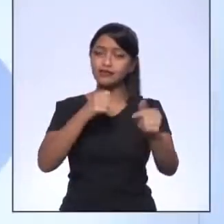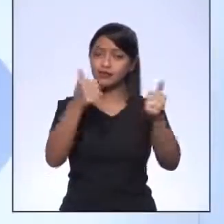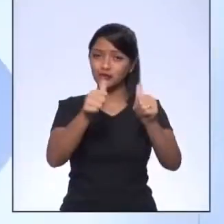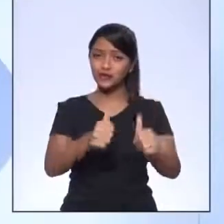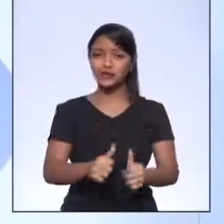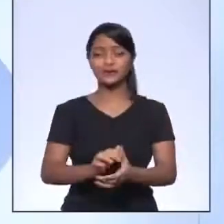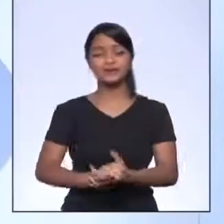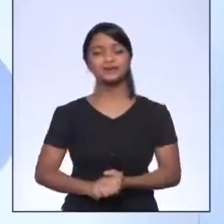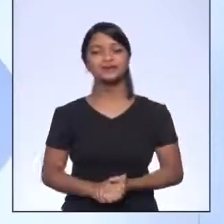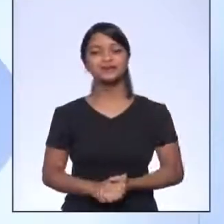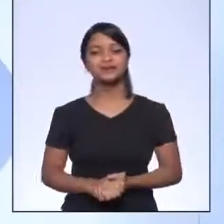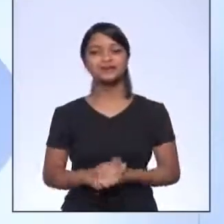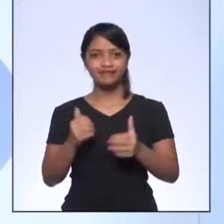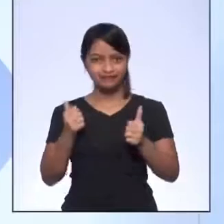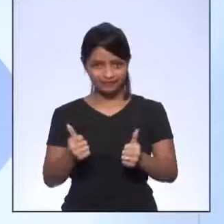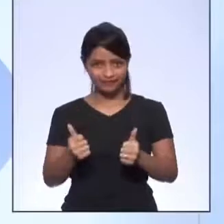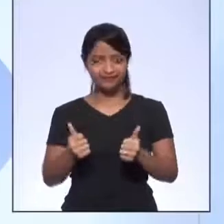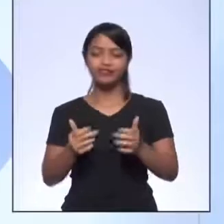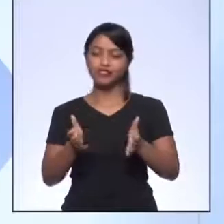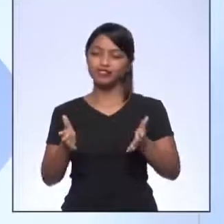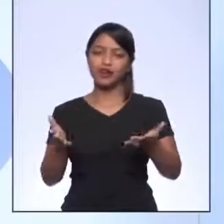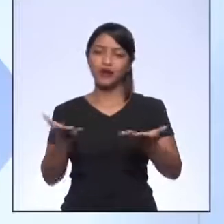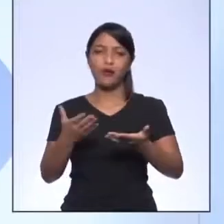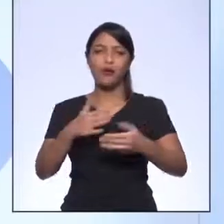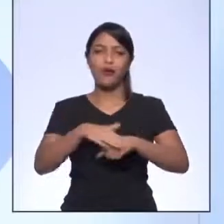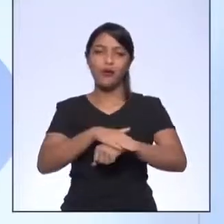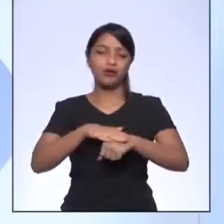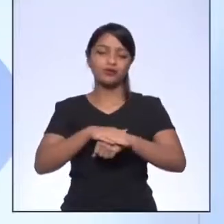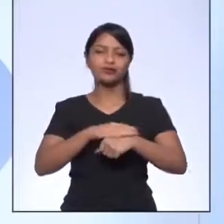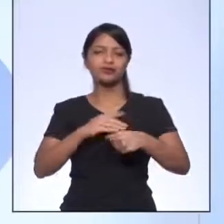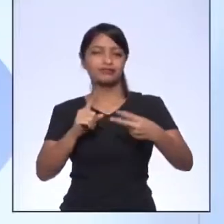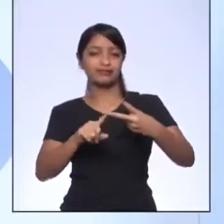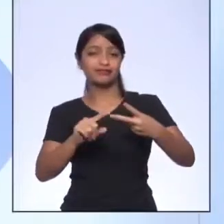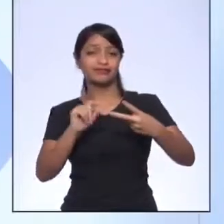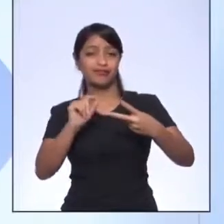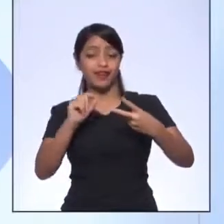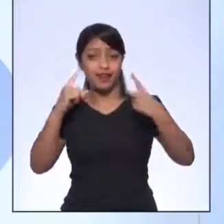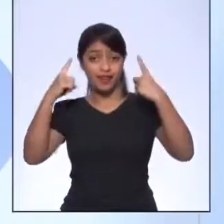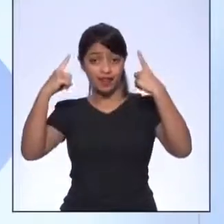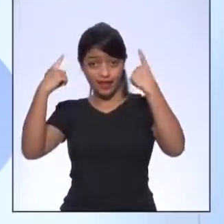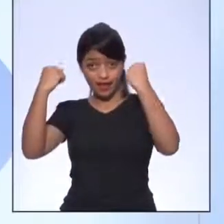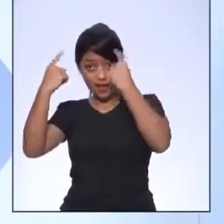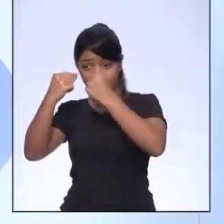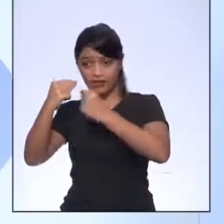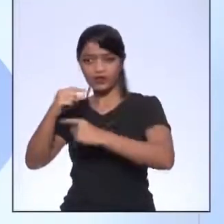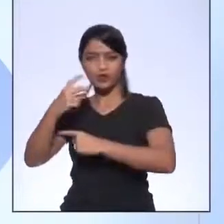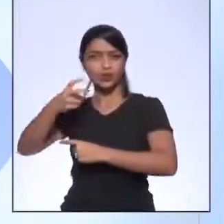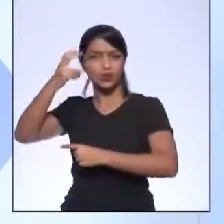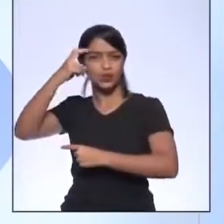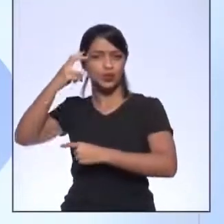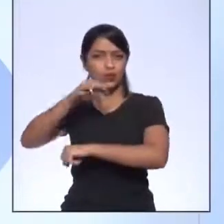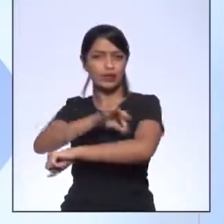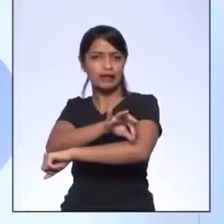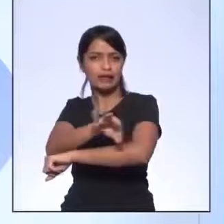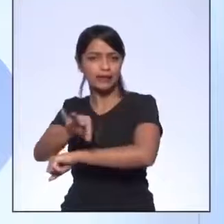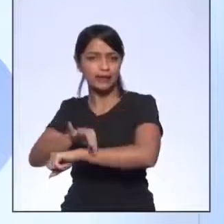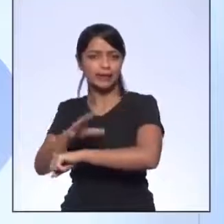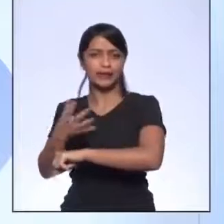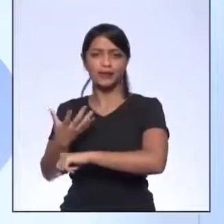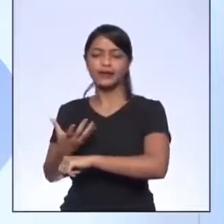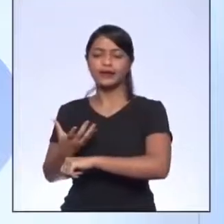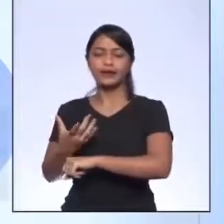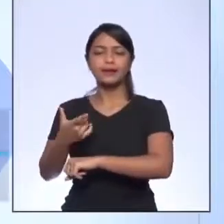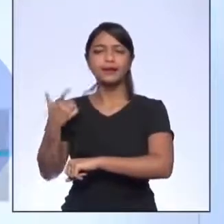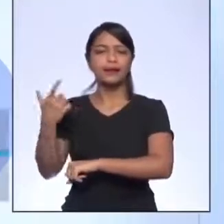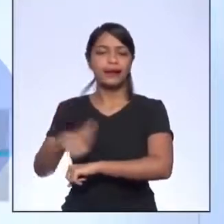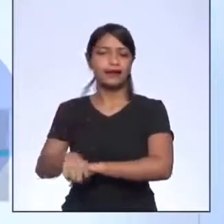Bom, falamos aí dos legados. Vocês já sabem que tudo que a Grécia produziu de cultura, arquitetura,